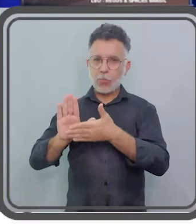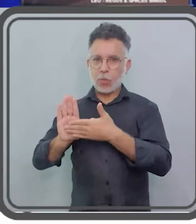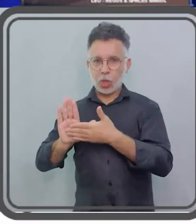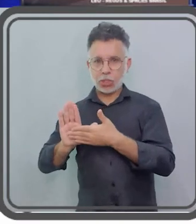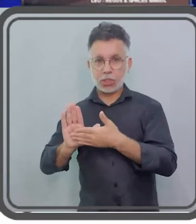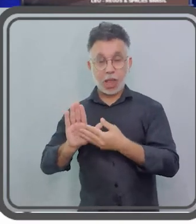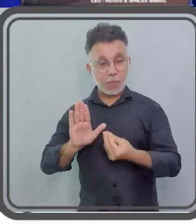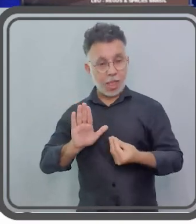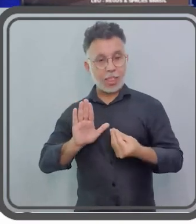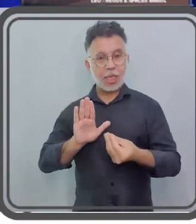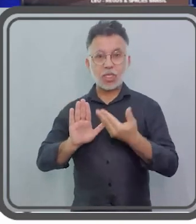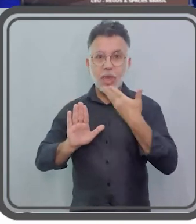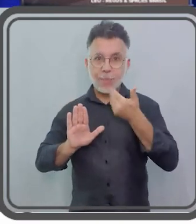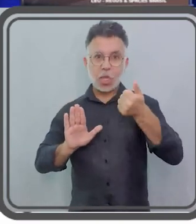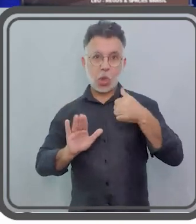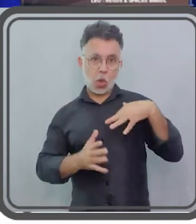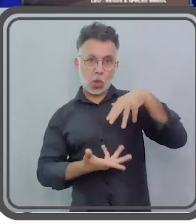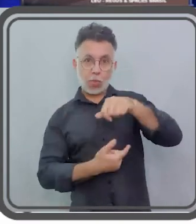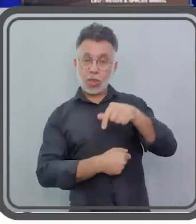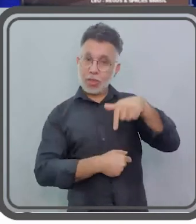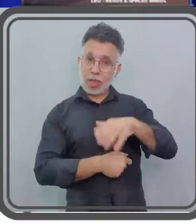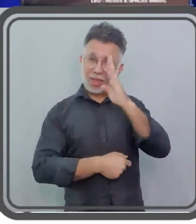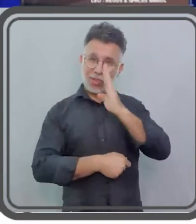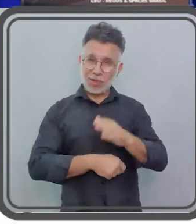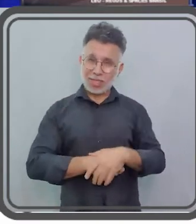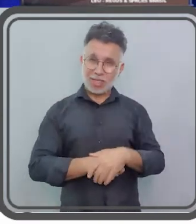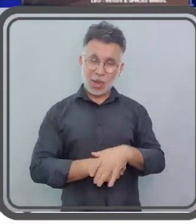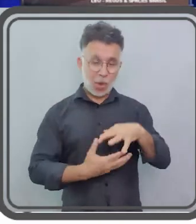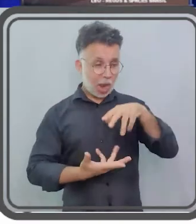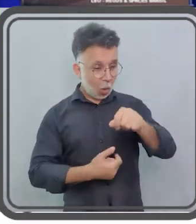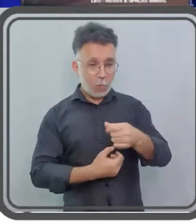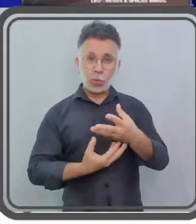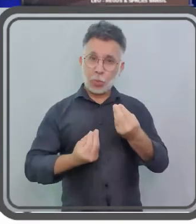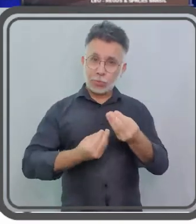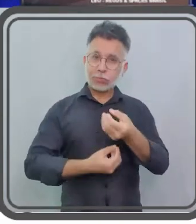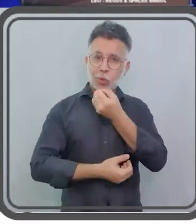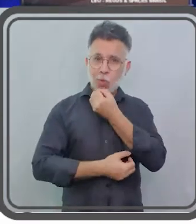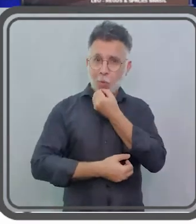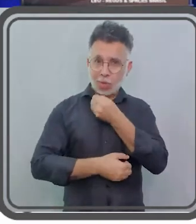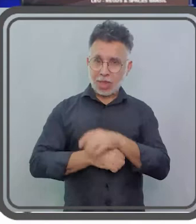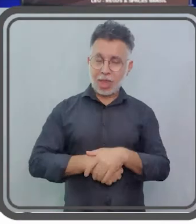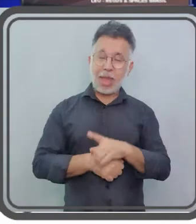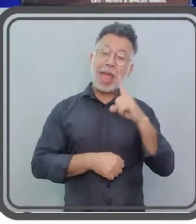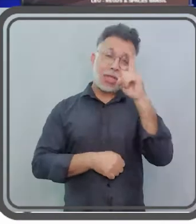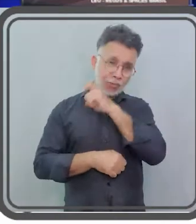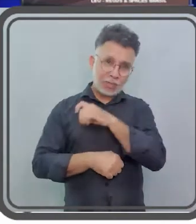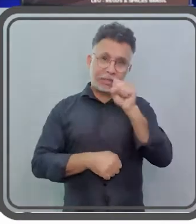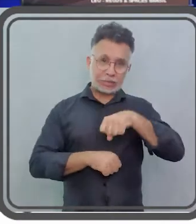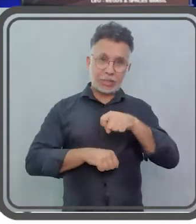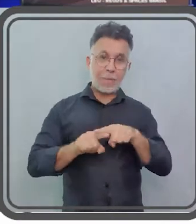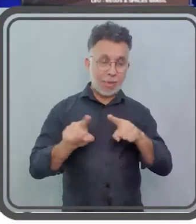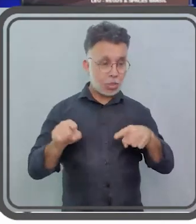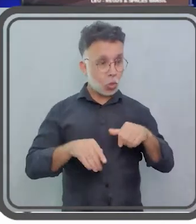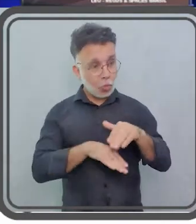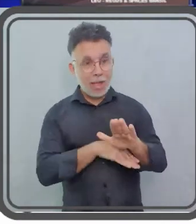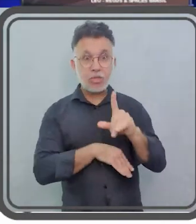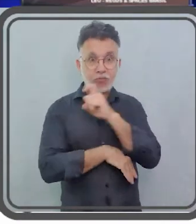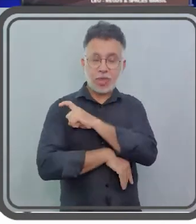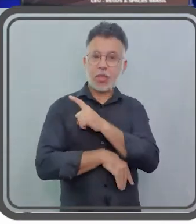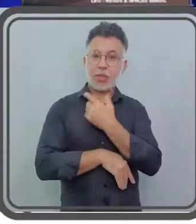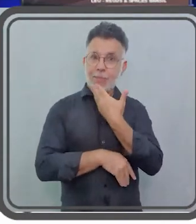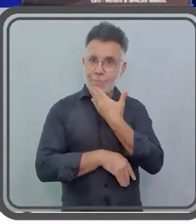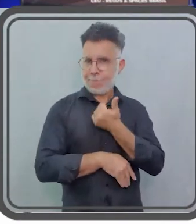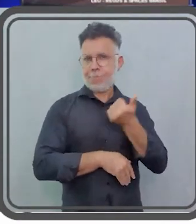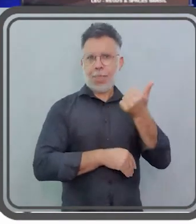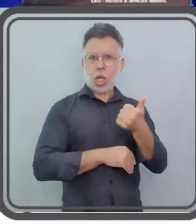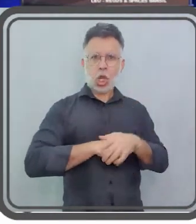deixar esse aqui um mundo melhor. E aqui o Brasil é um mundo de oportunidades. É difícil, sim, mas quanto mais difícil,